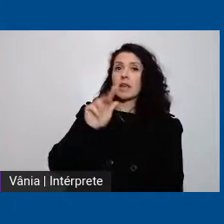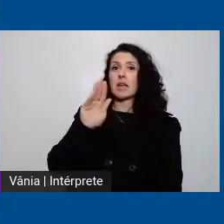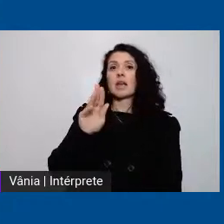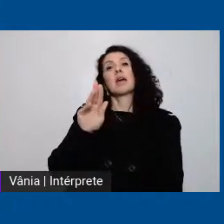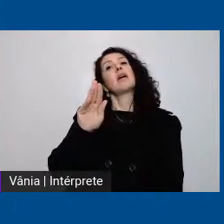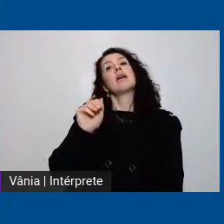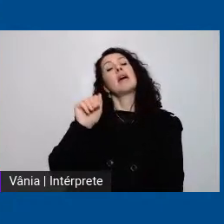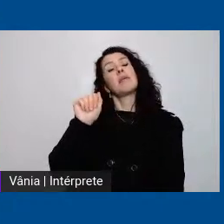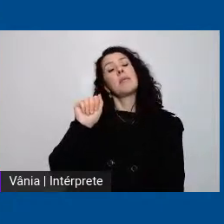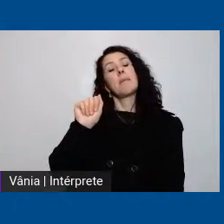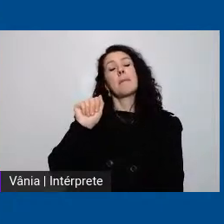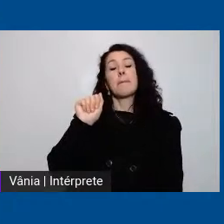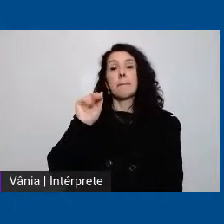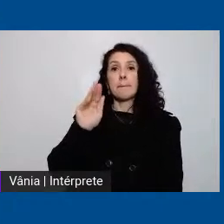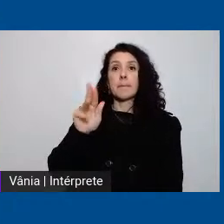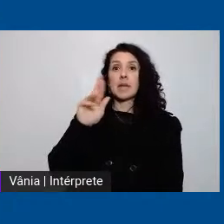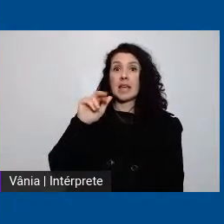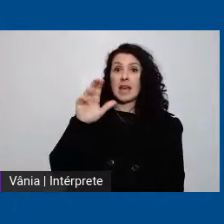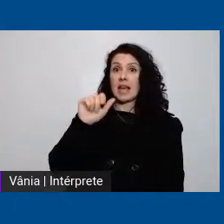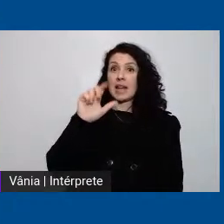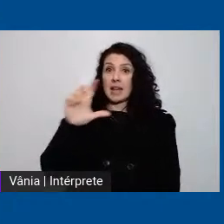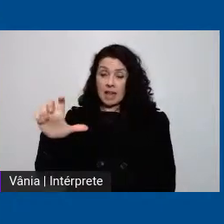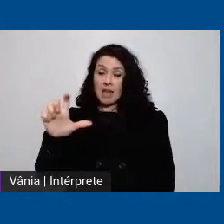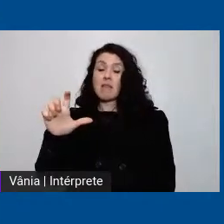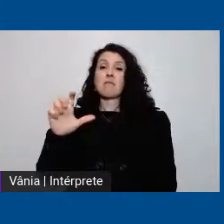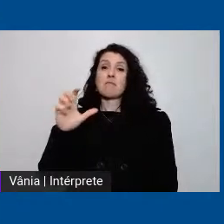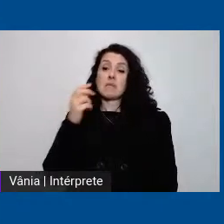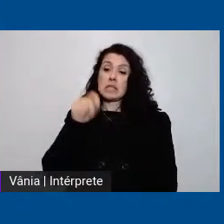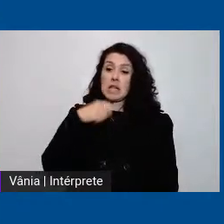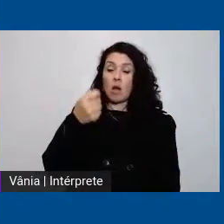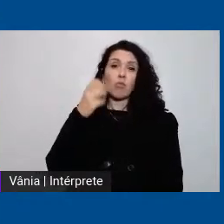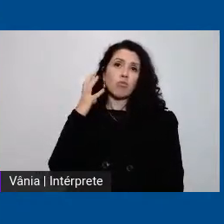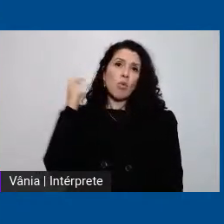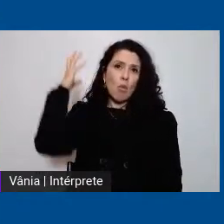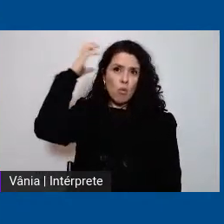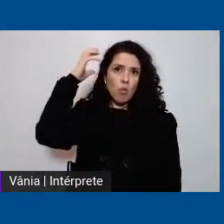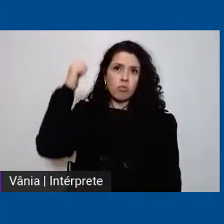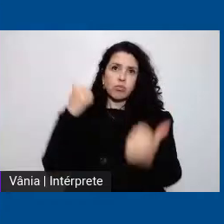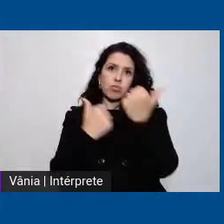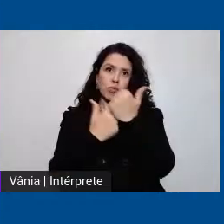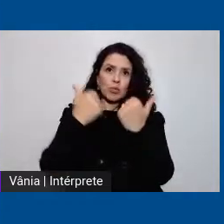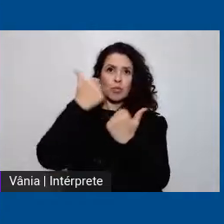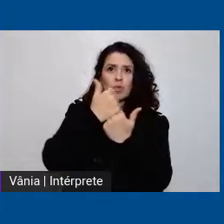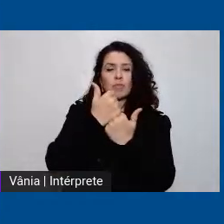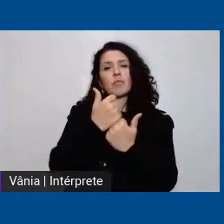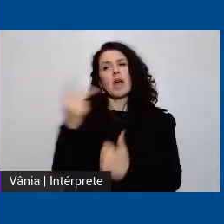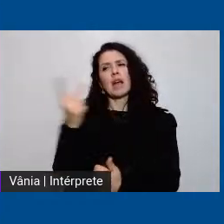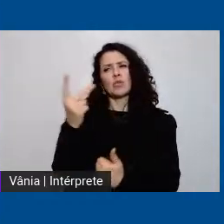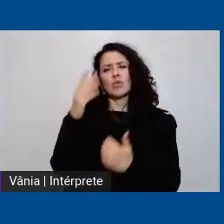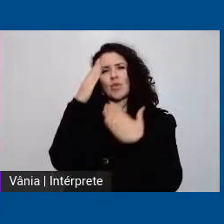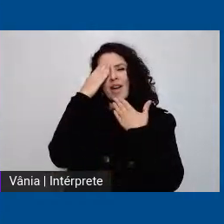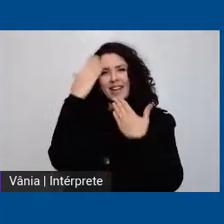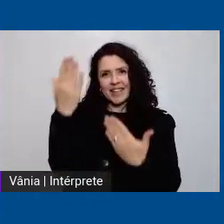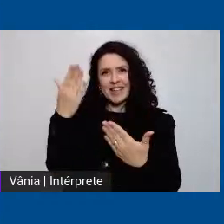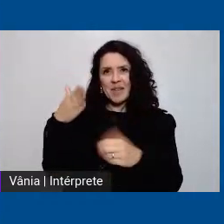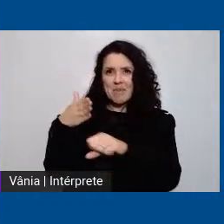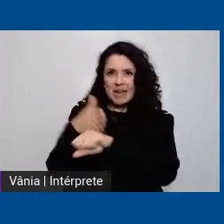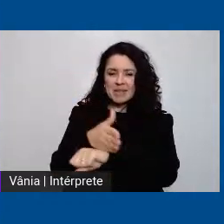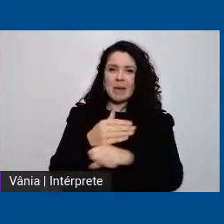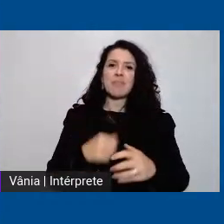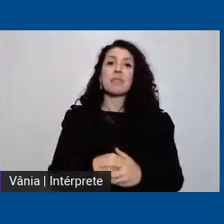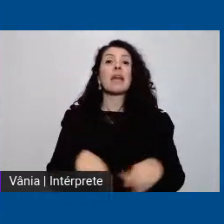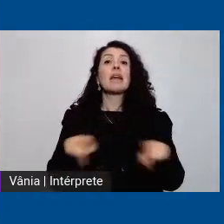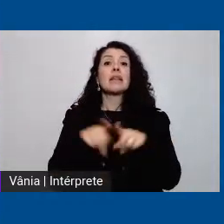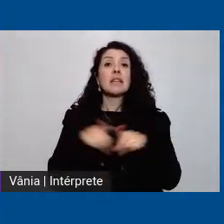alternarão na tradução. Eu agradeço muito a ela a sua participação e vou aproveitar aqui também para fazer